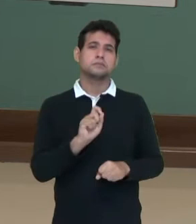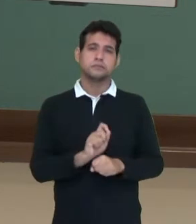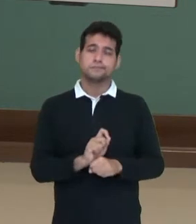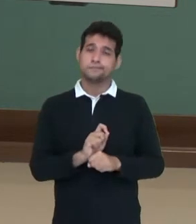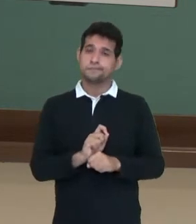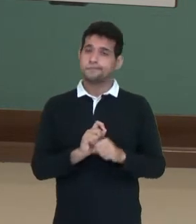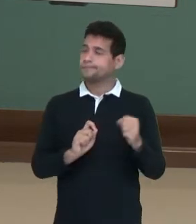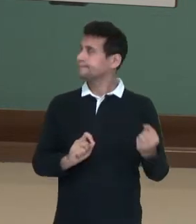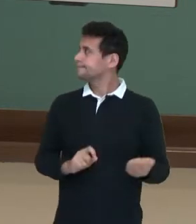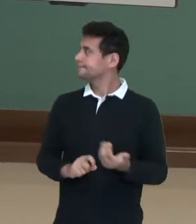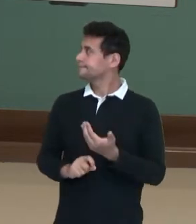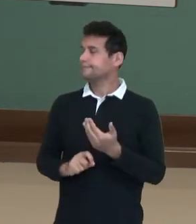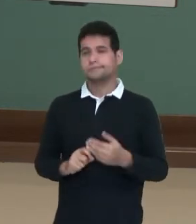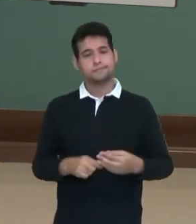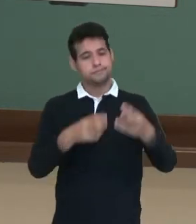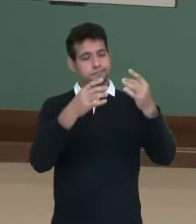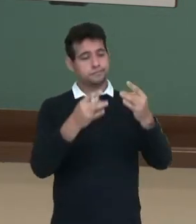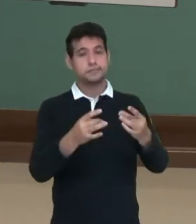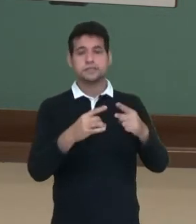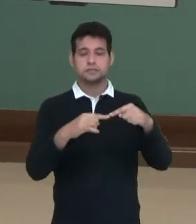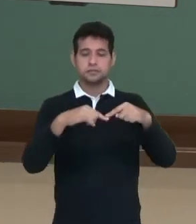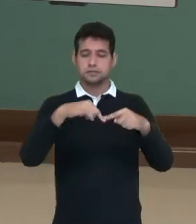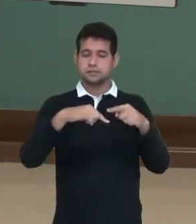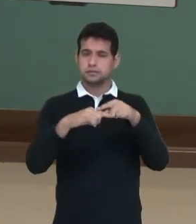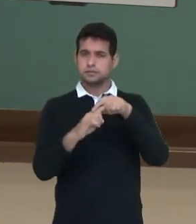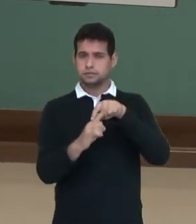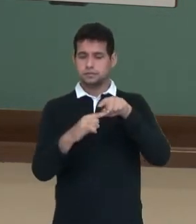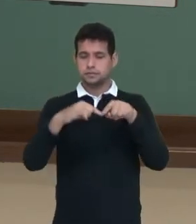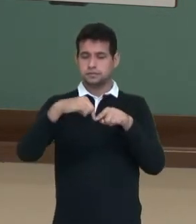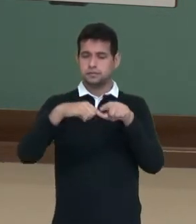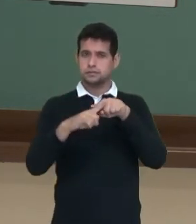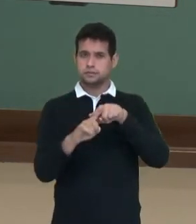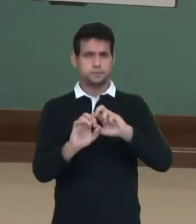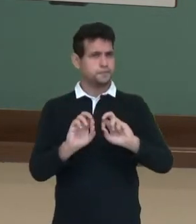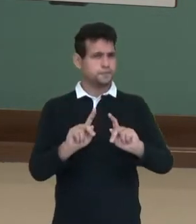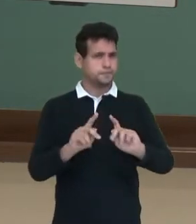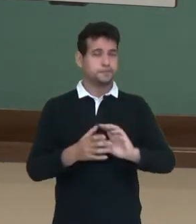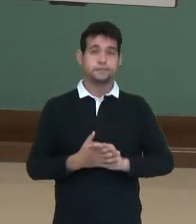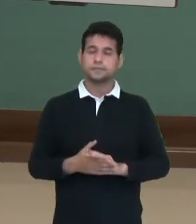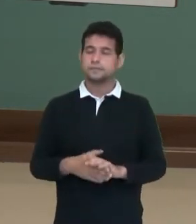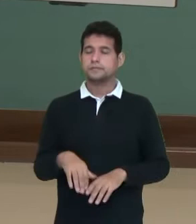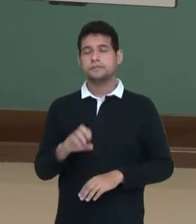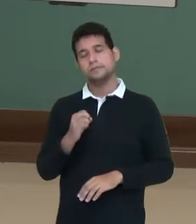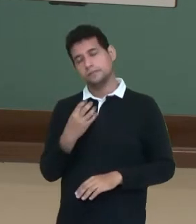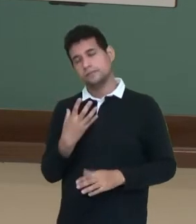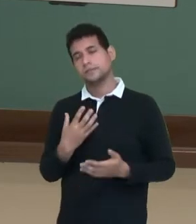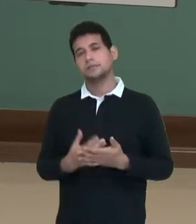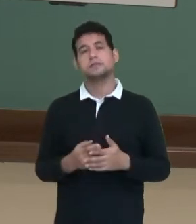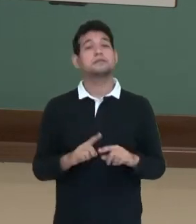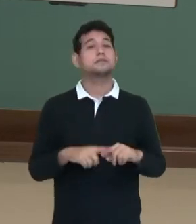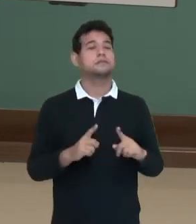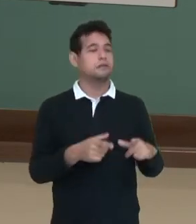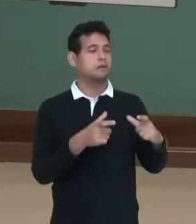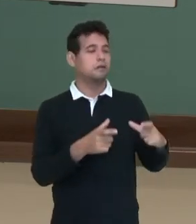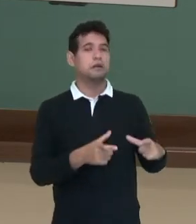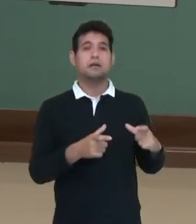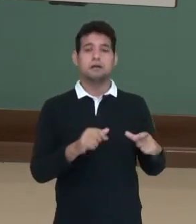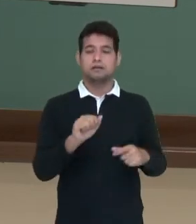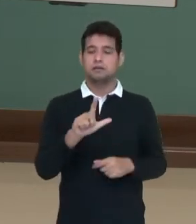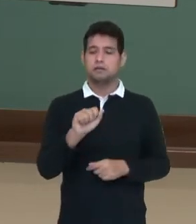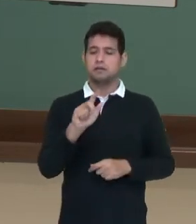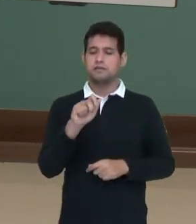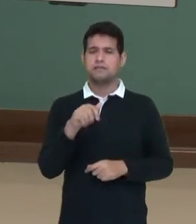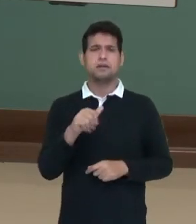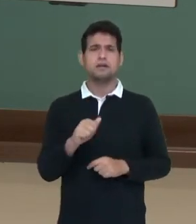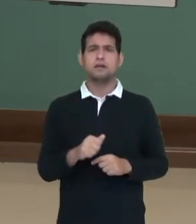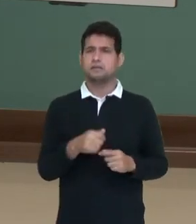estes pontos extremos aqui da tábua, da gangorra, certo? Muito bem. O local da alavanca onde